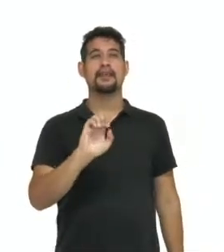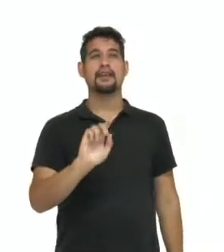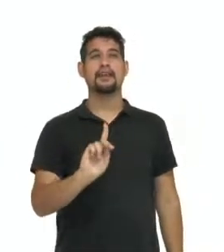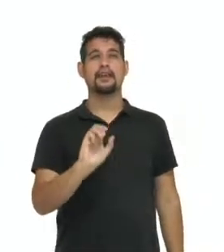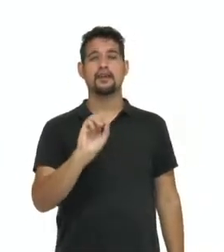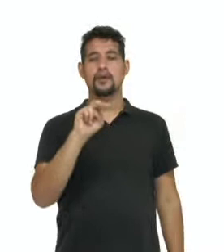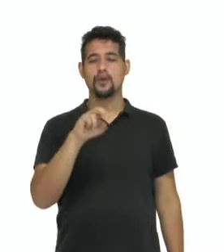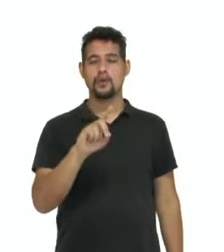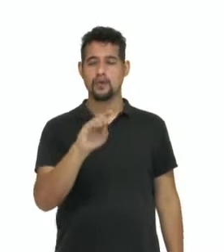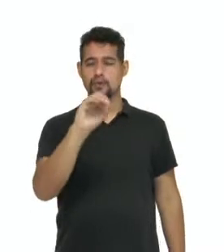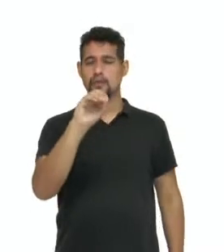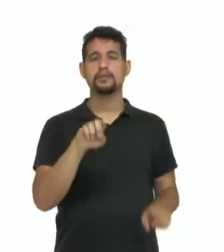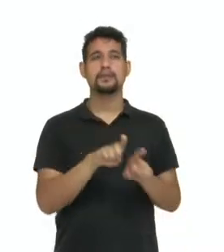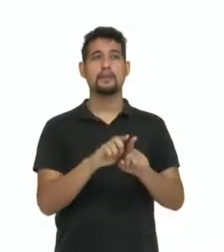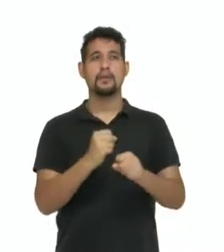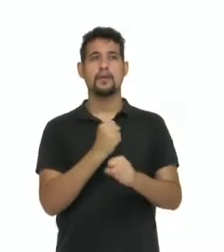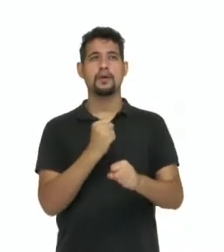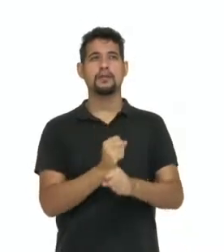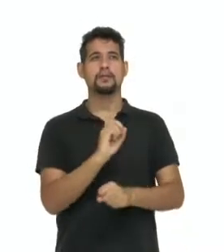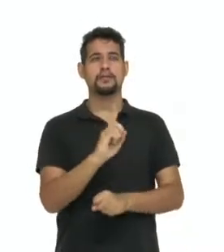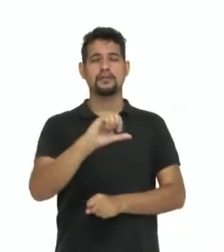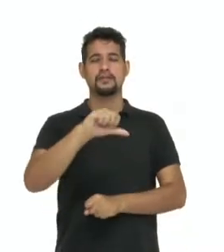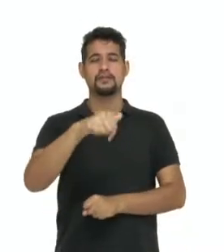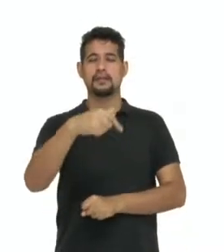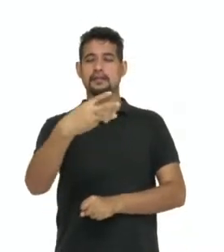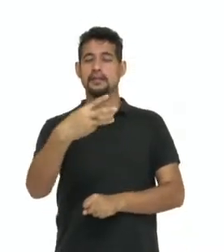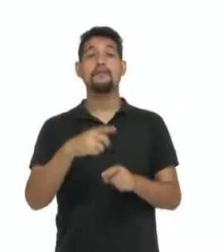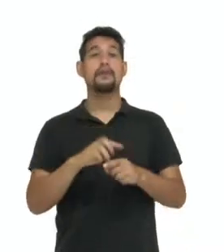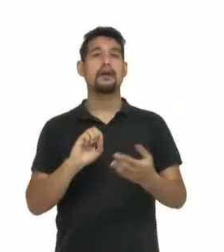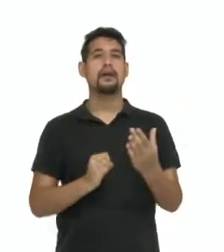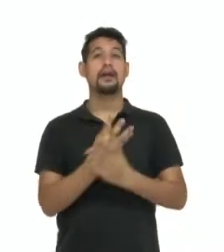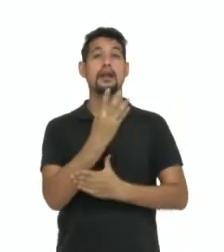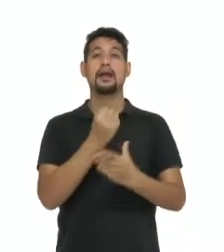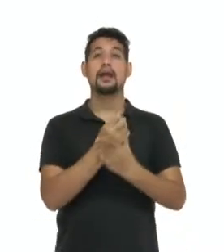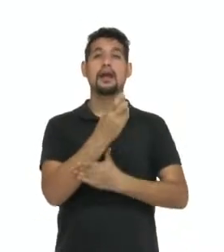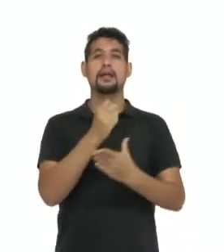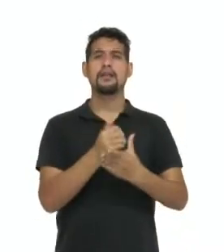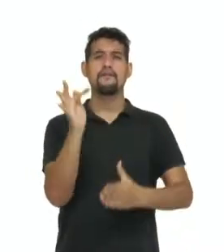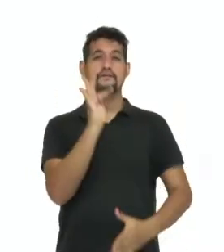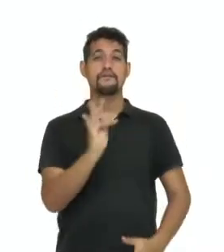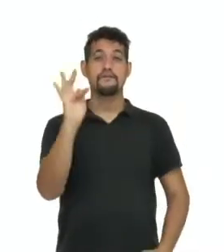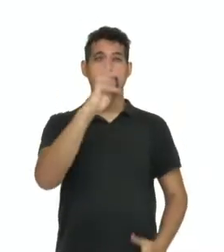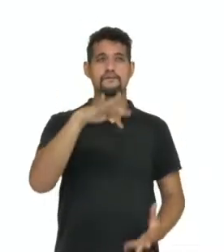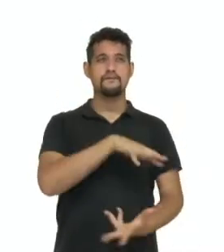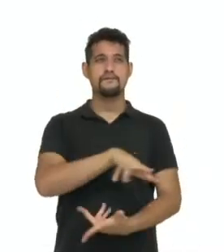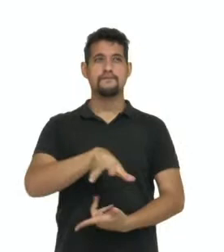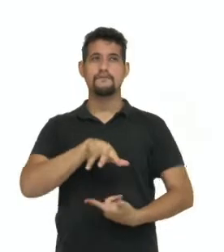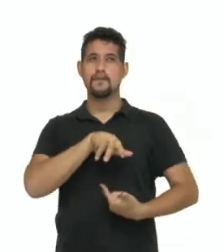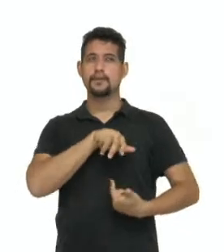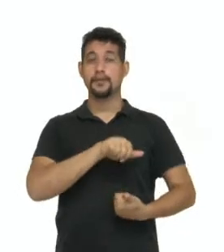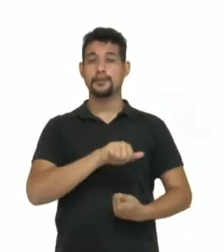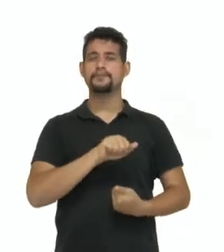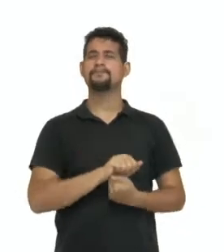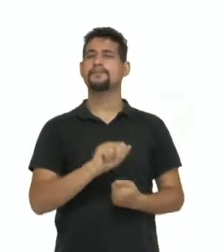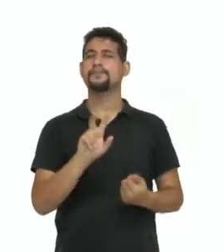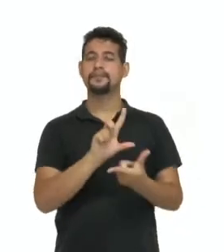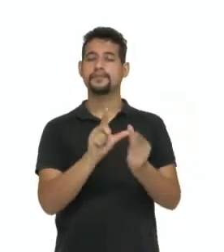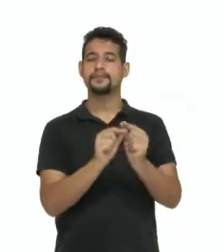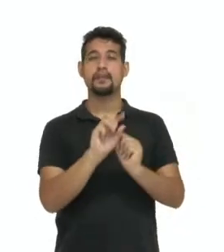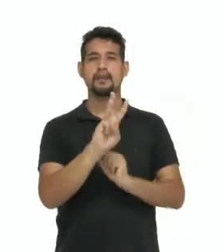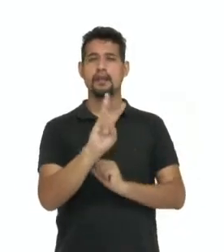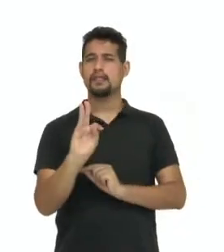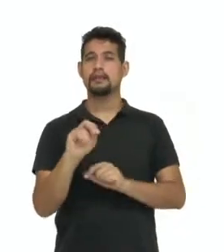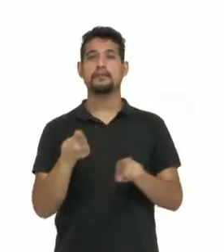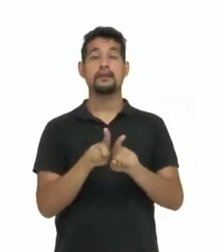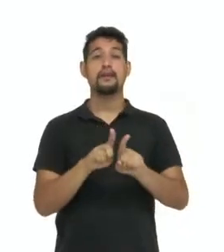ITF. Em 1973, foi criada a Federação Mundial de Taekwondo, WT. Em fevereiro